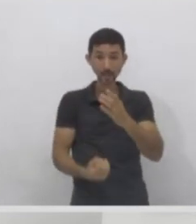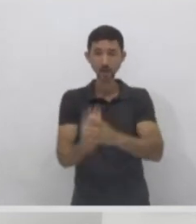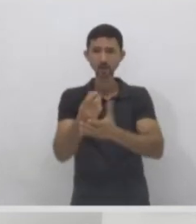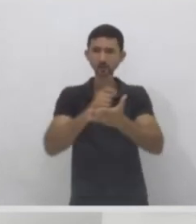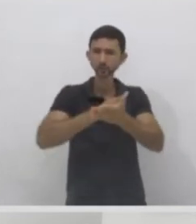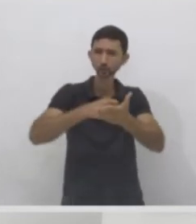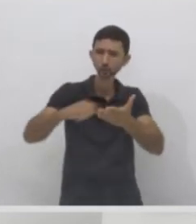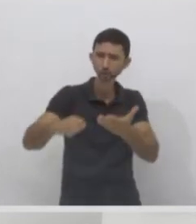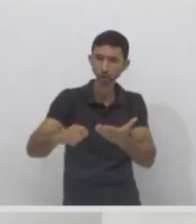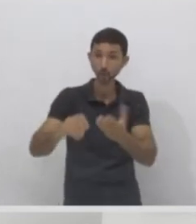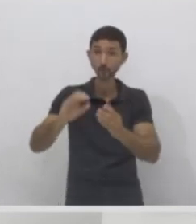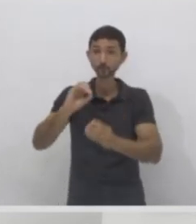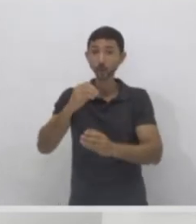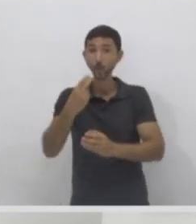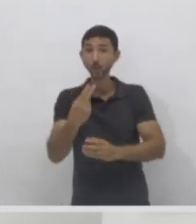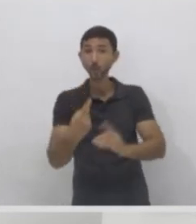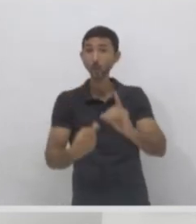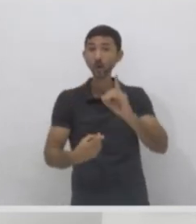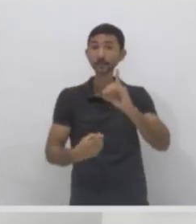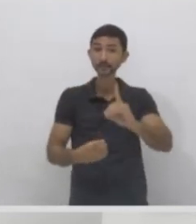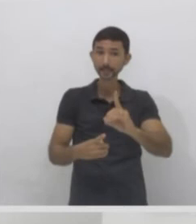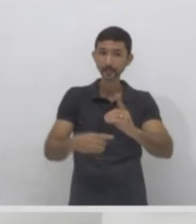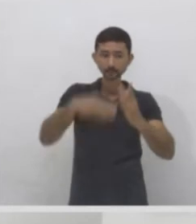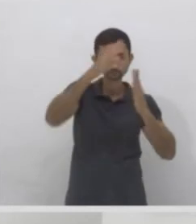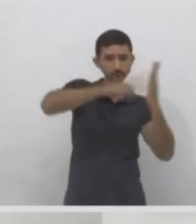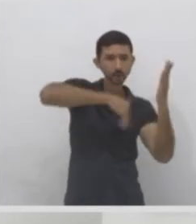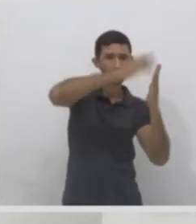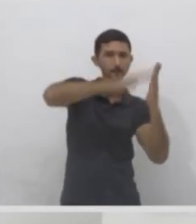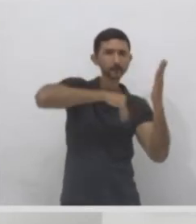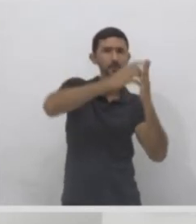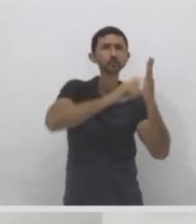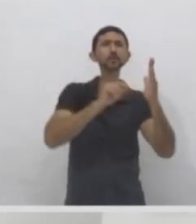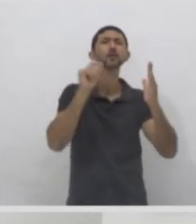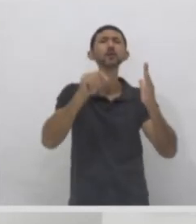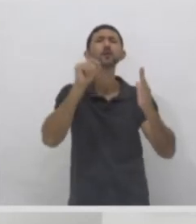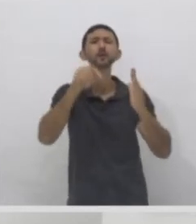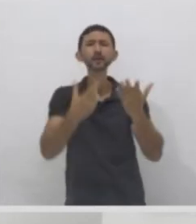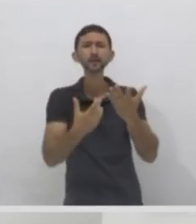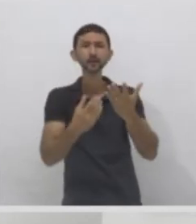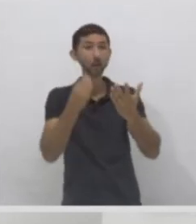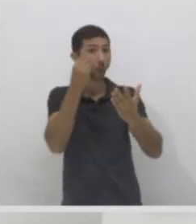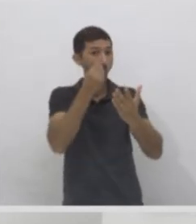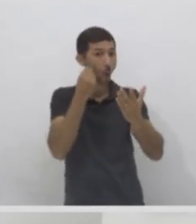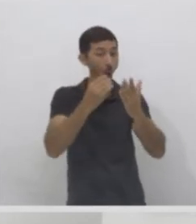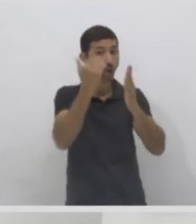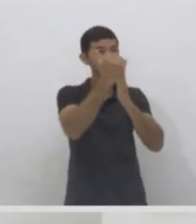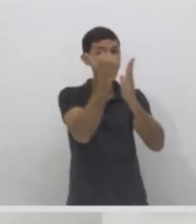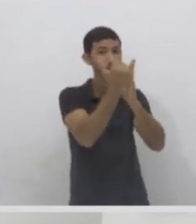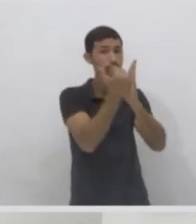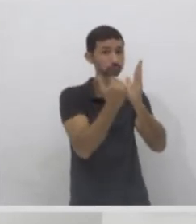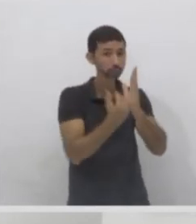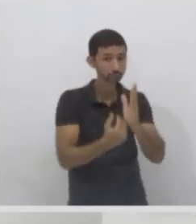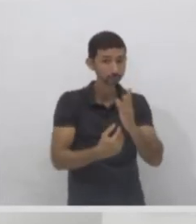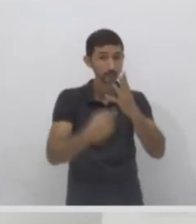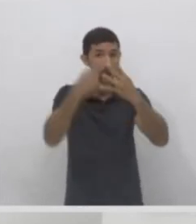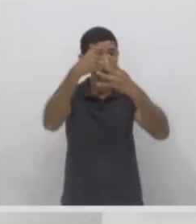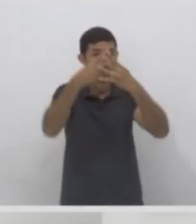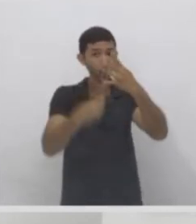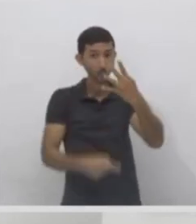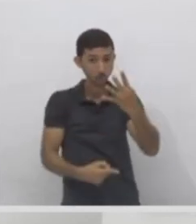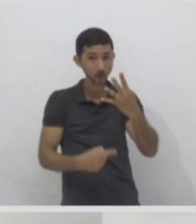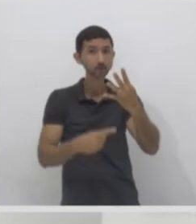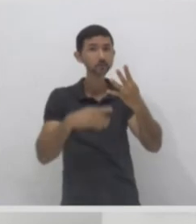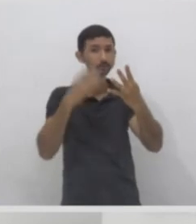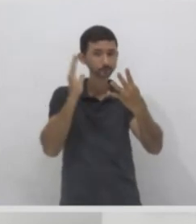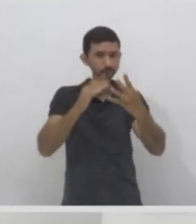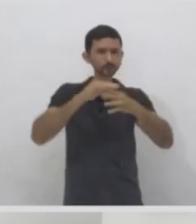escrita. Ou a letra D, que é o uso das pinturas rupestres. Então, analise bem cada questão, porque as 4 alternativas nós